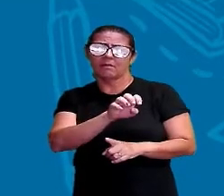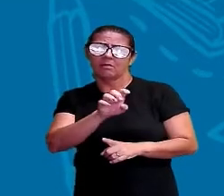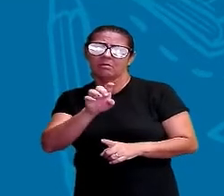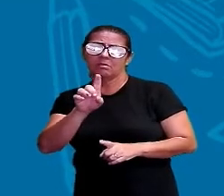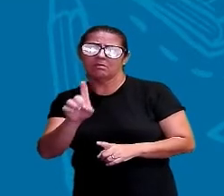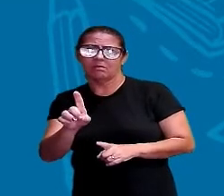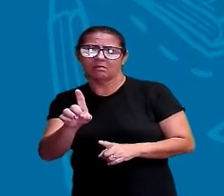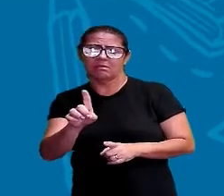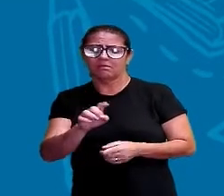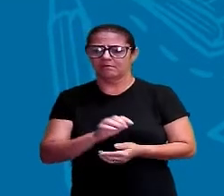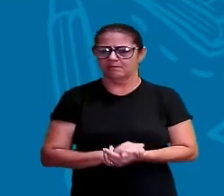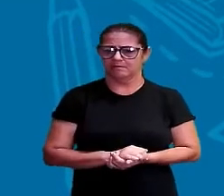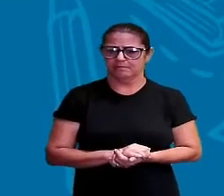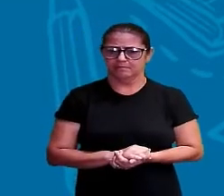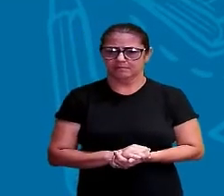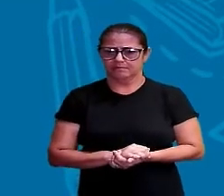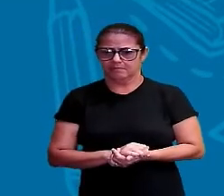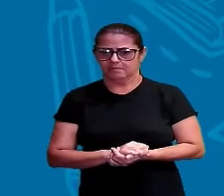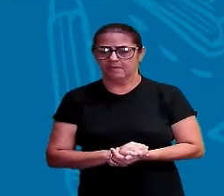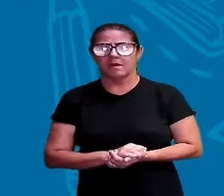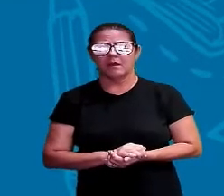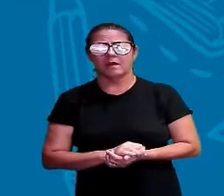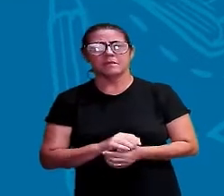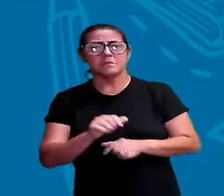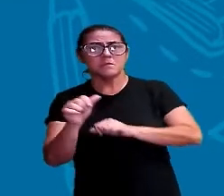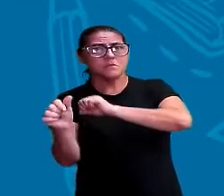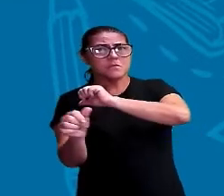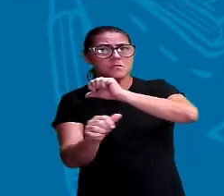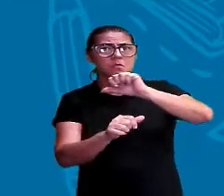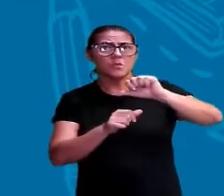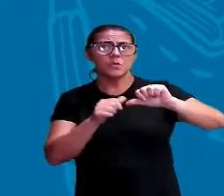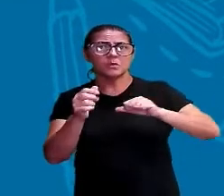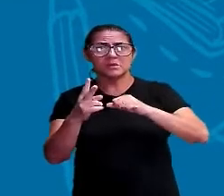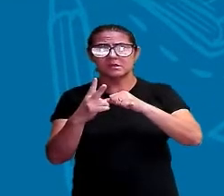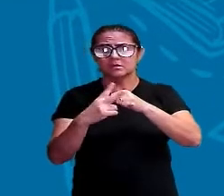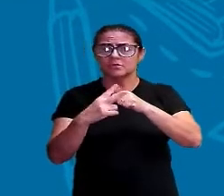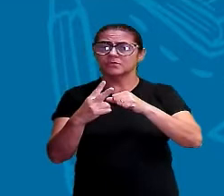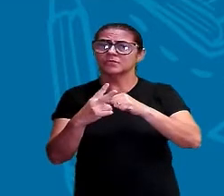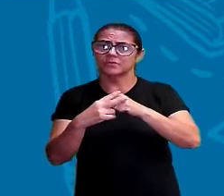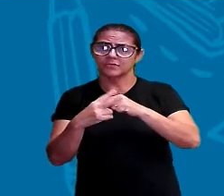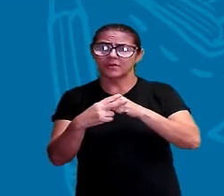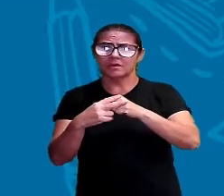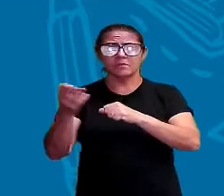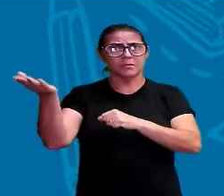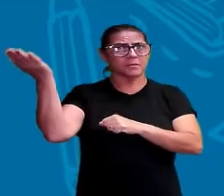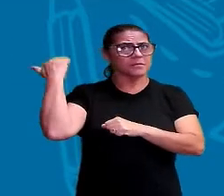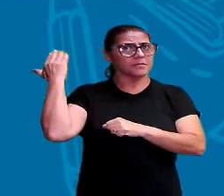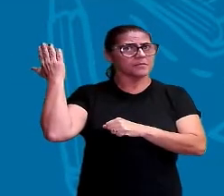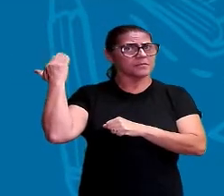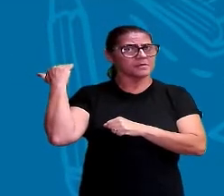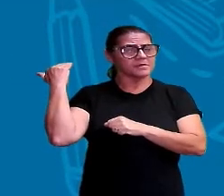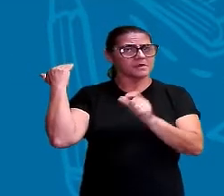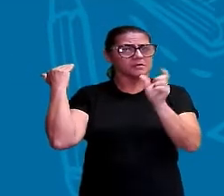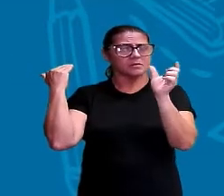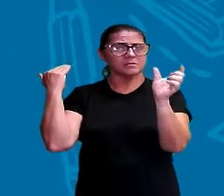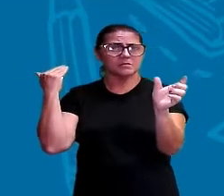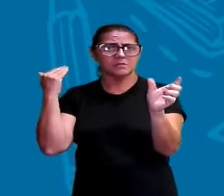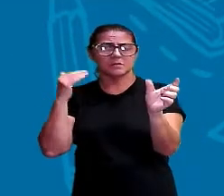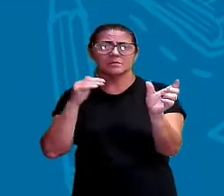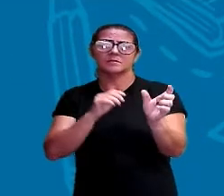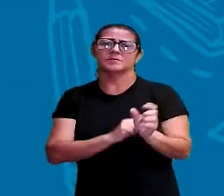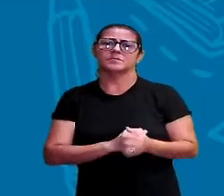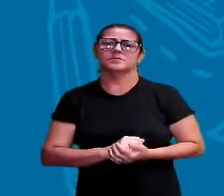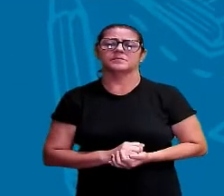esse pedacinho ed, ele já se transforma no verbo aí, ó, no passado. Então, ask,